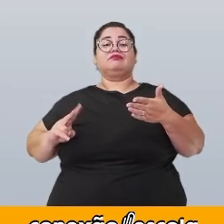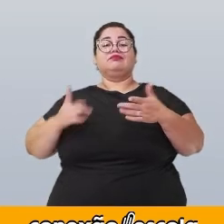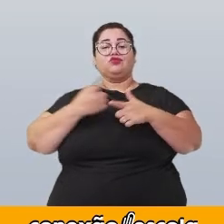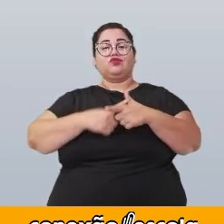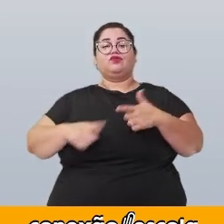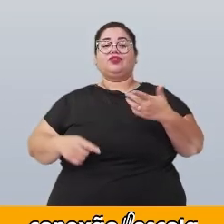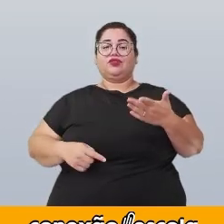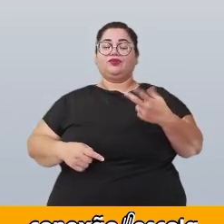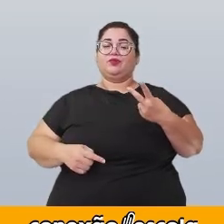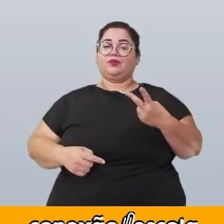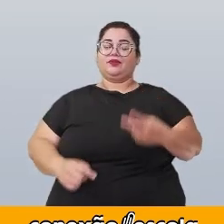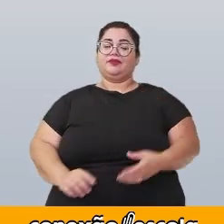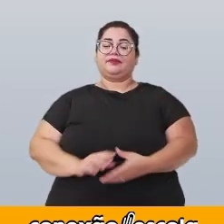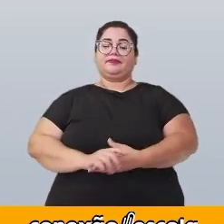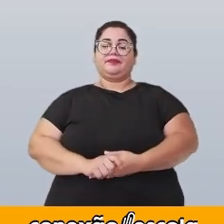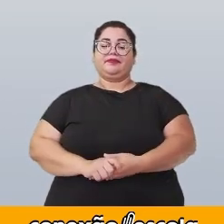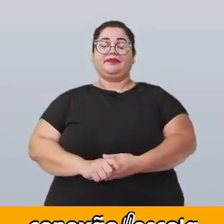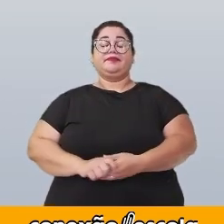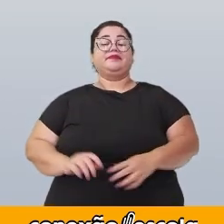zero.